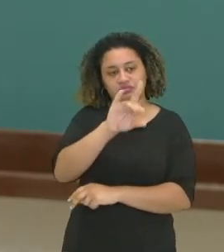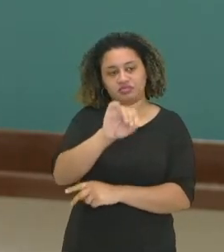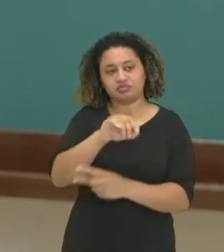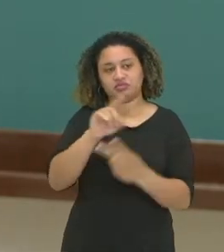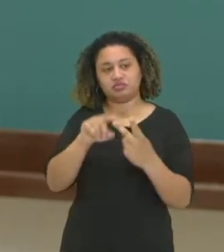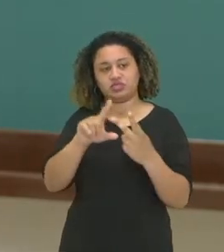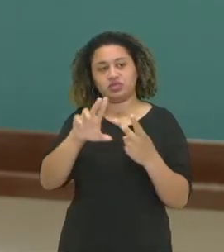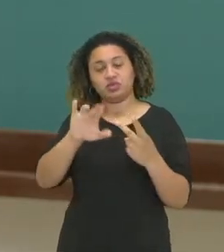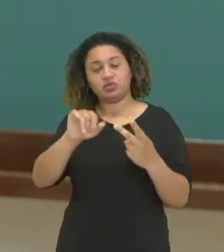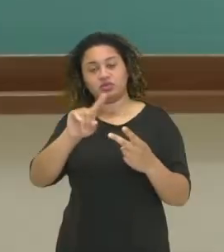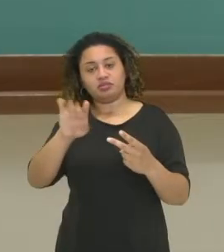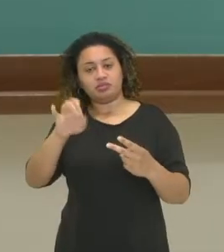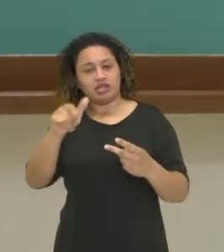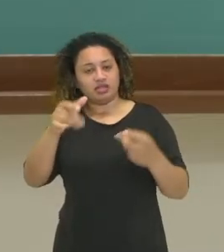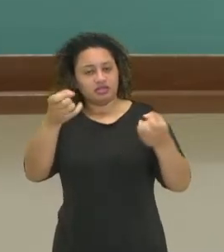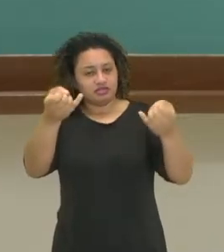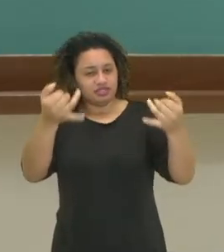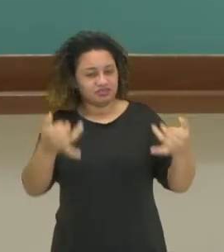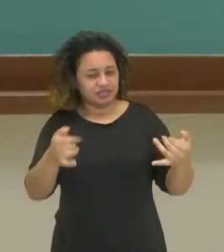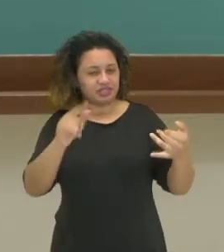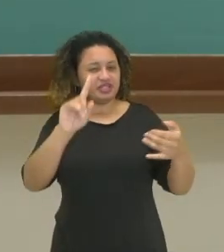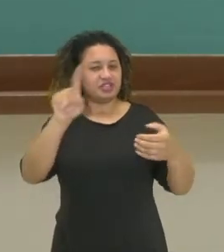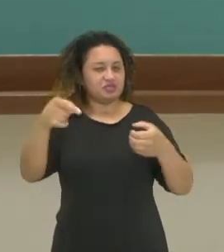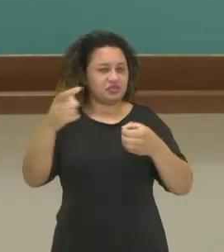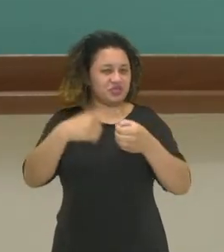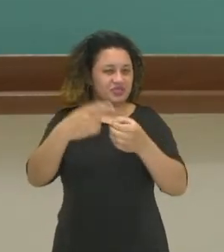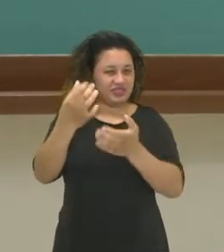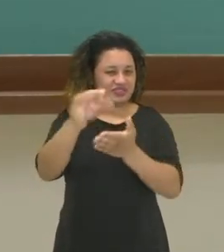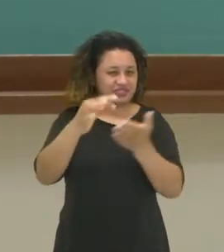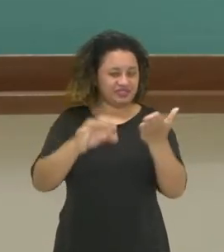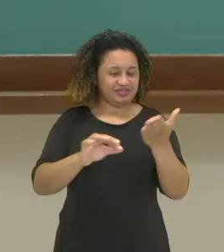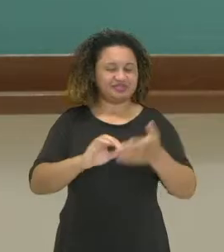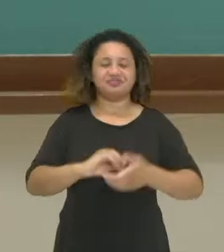Balão? Explique. Eu volto já, conferir contigo.